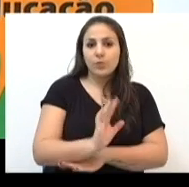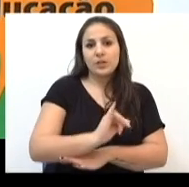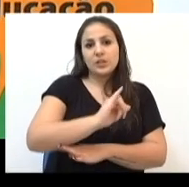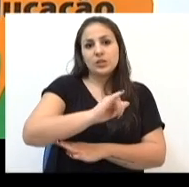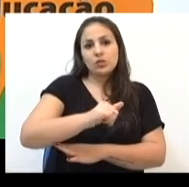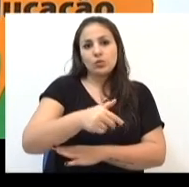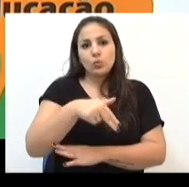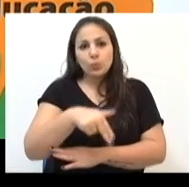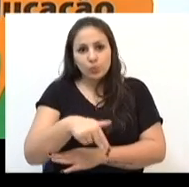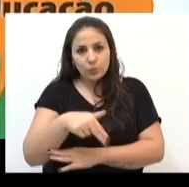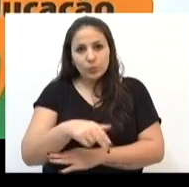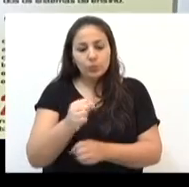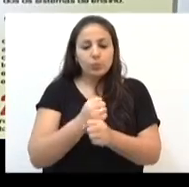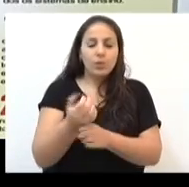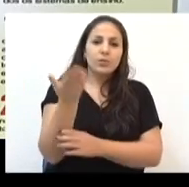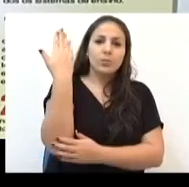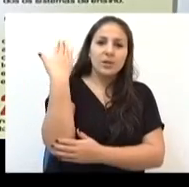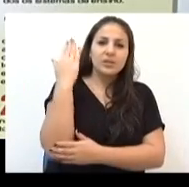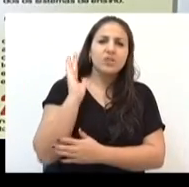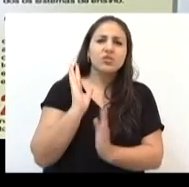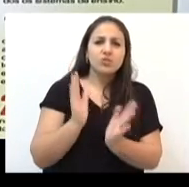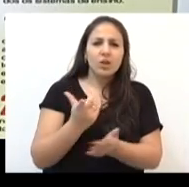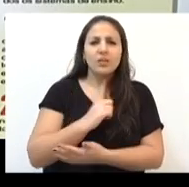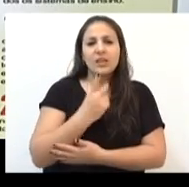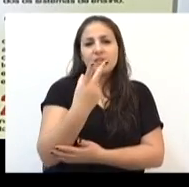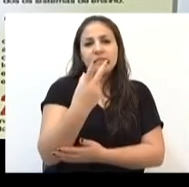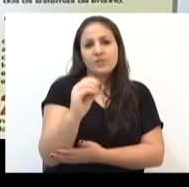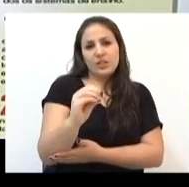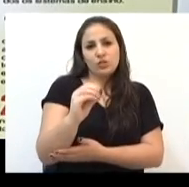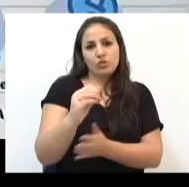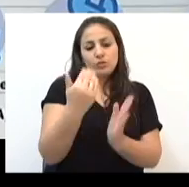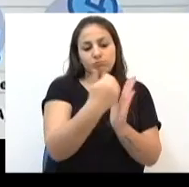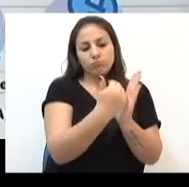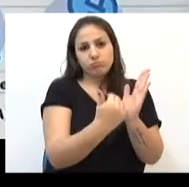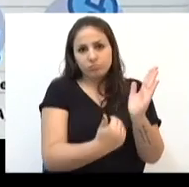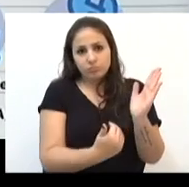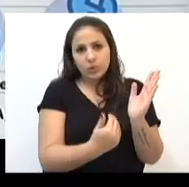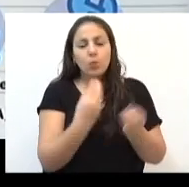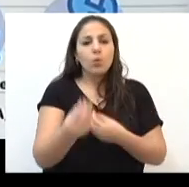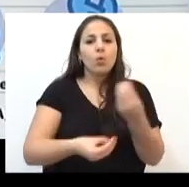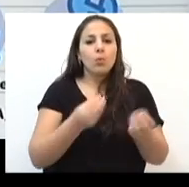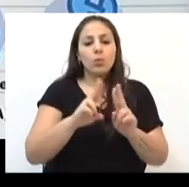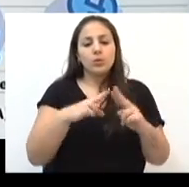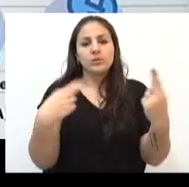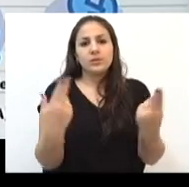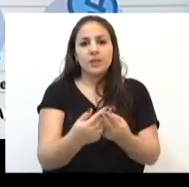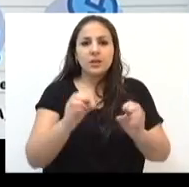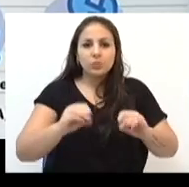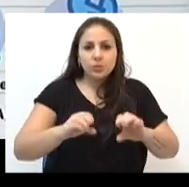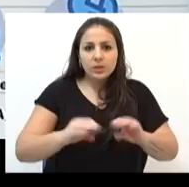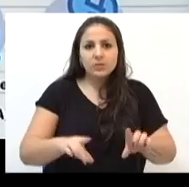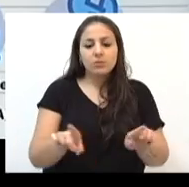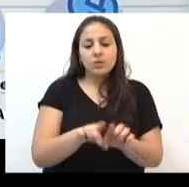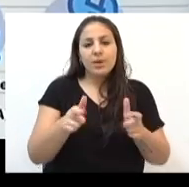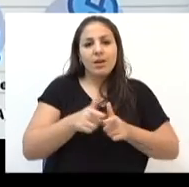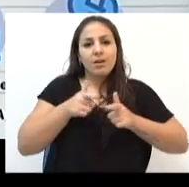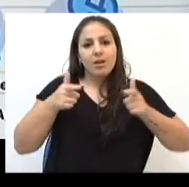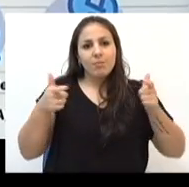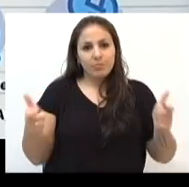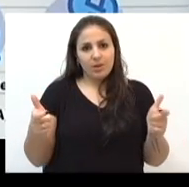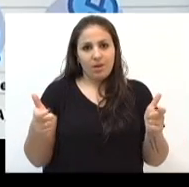em junho do ano passado e contém 20 metas, como universalizar a educação e